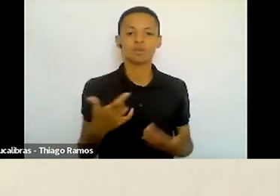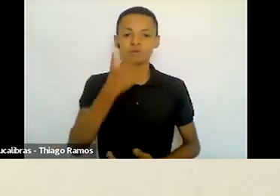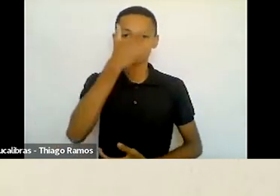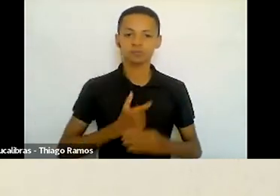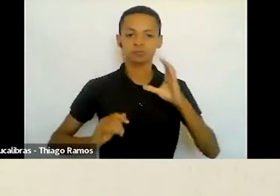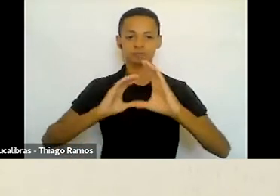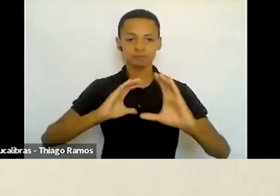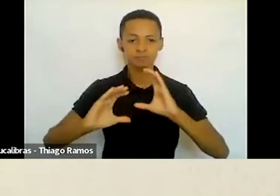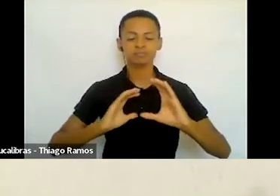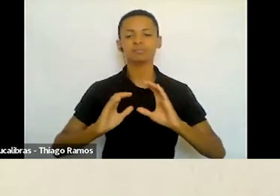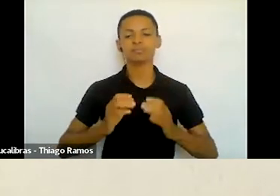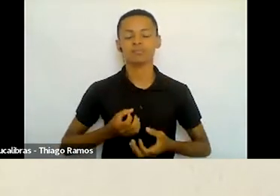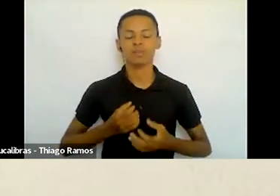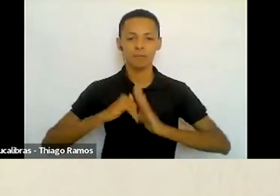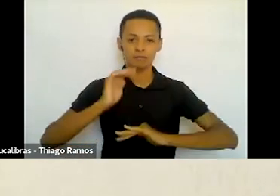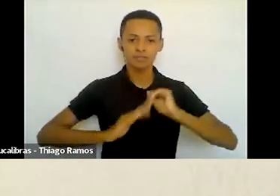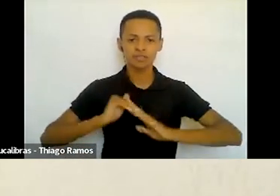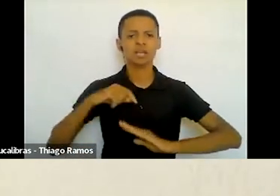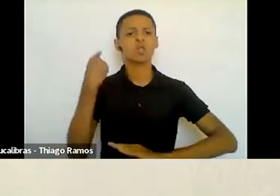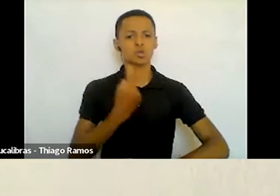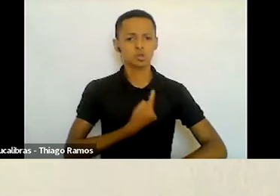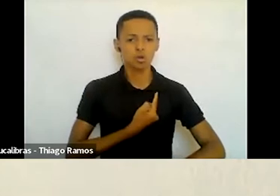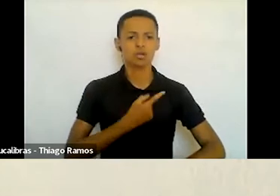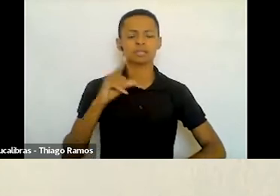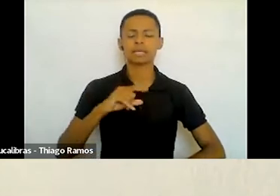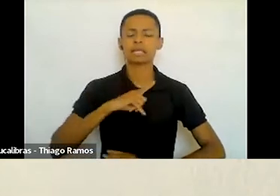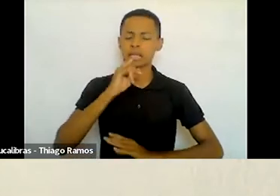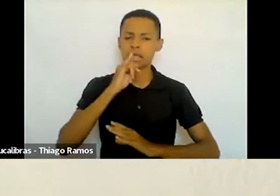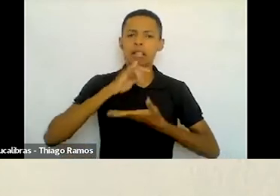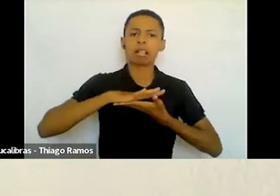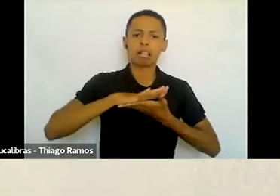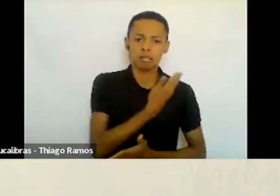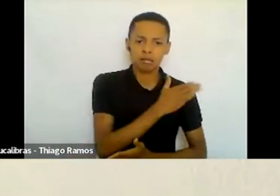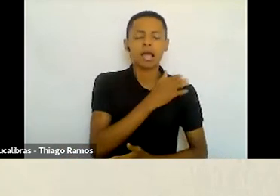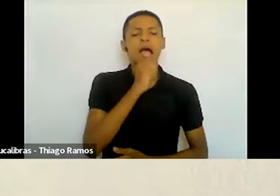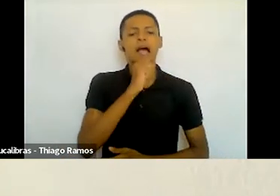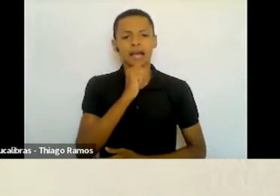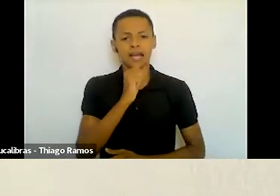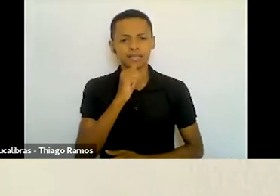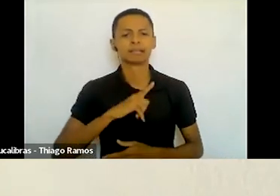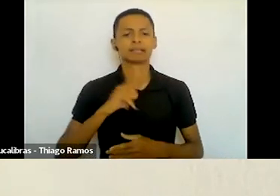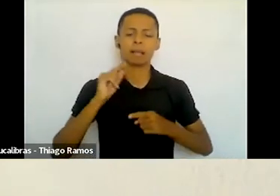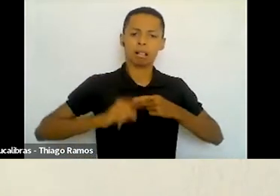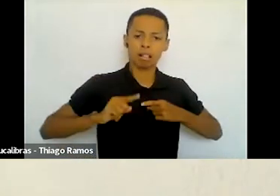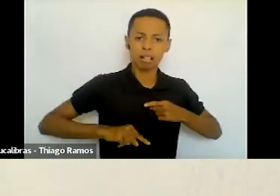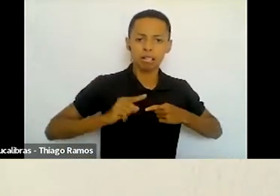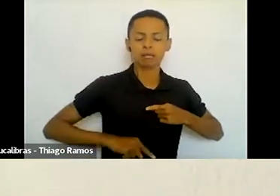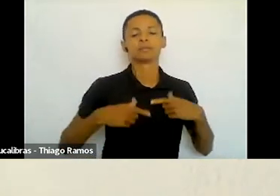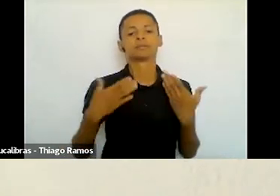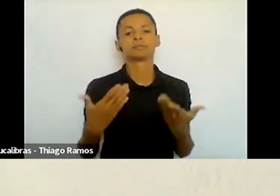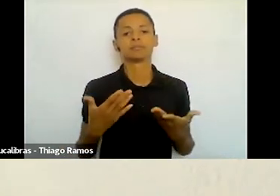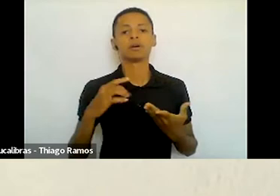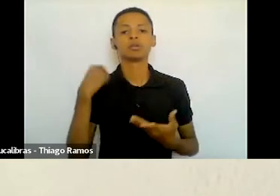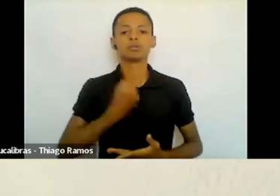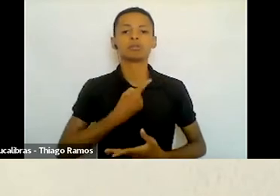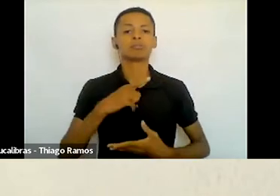assim, ainda criminalizados, ainda sofrendo violações, a gente reinventa a nossa forma de se